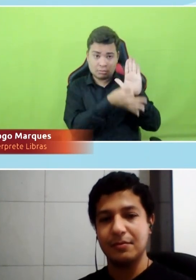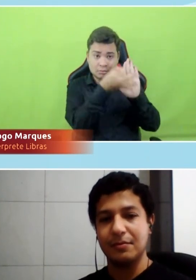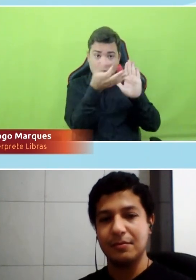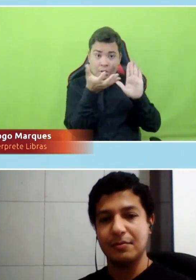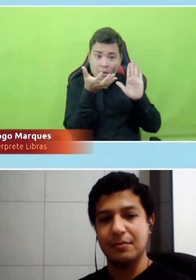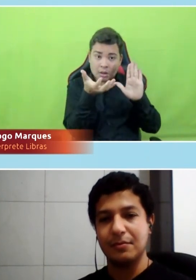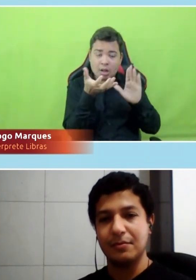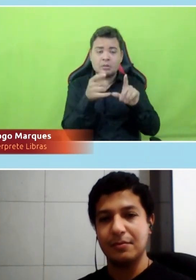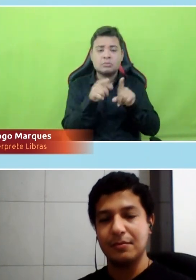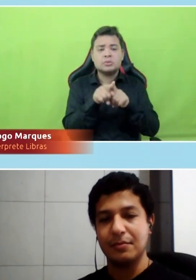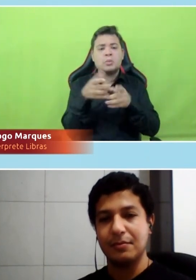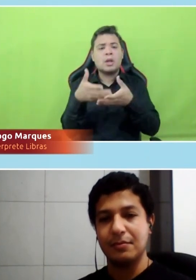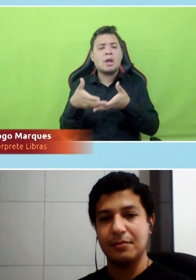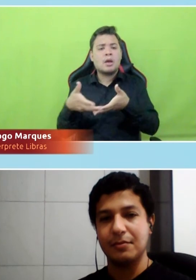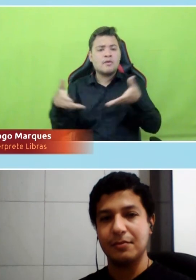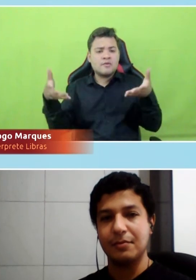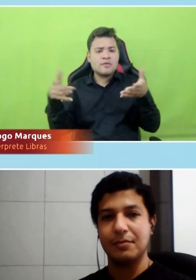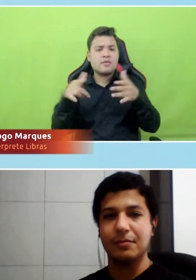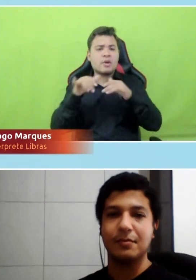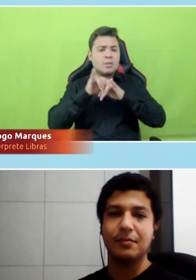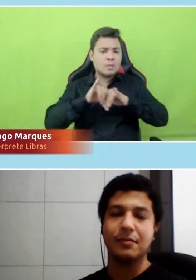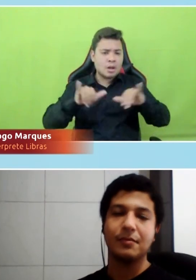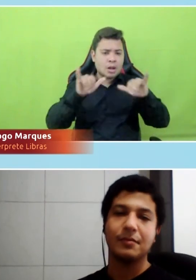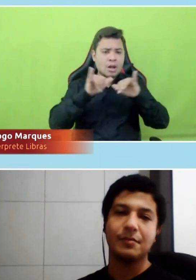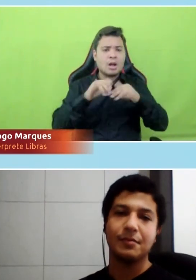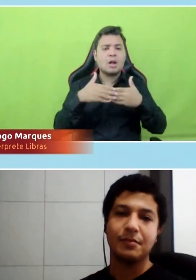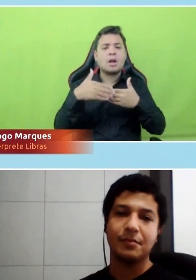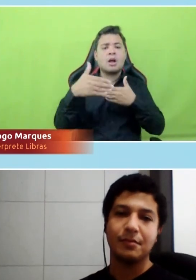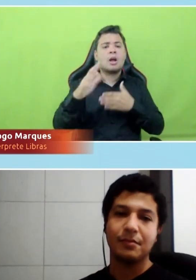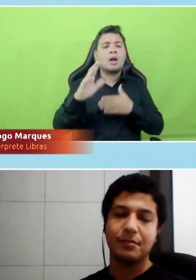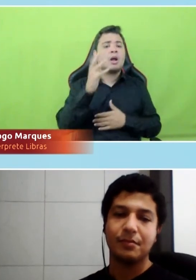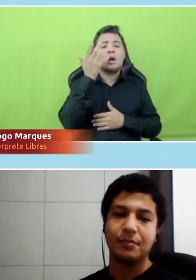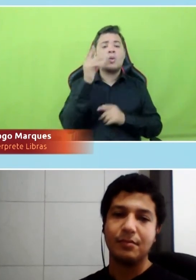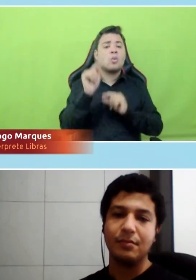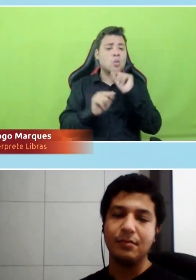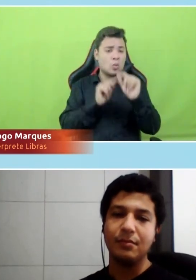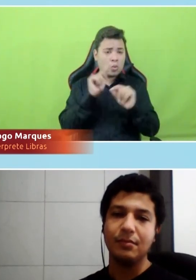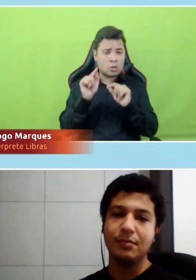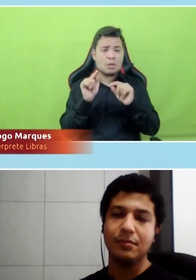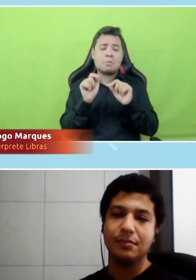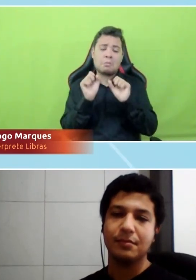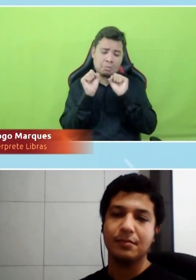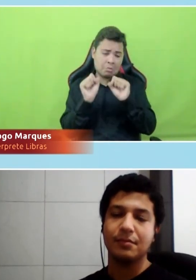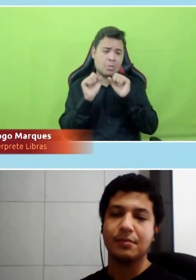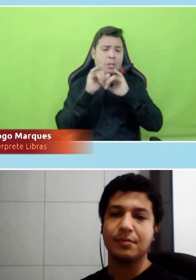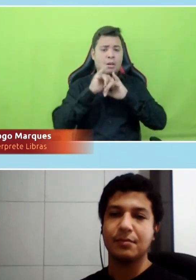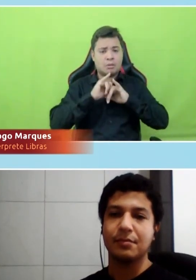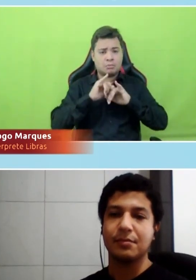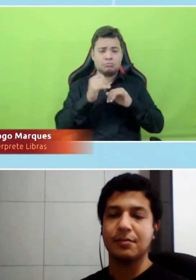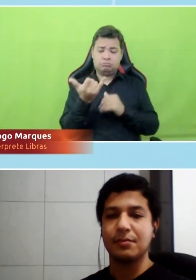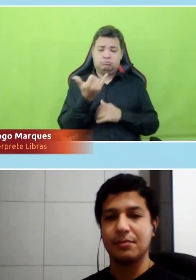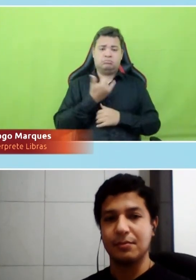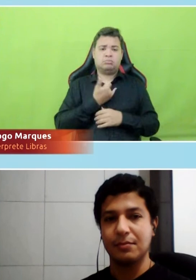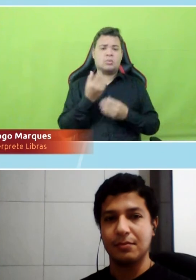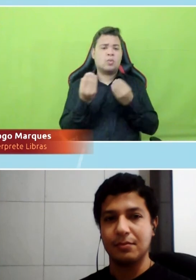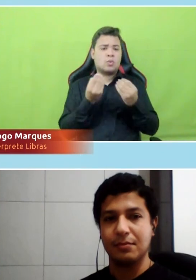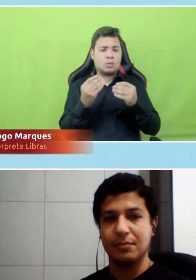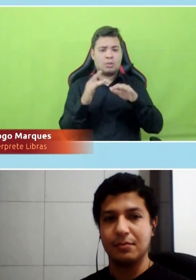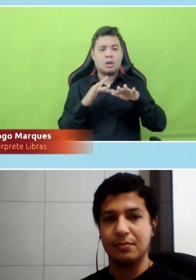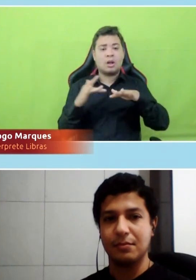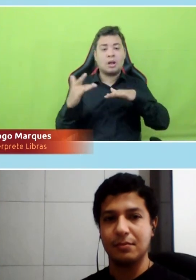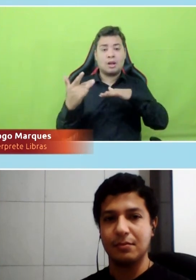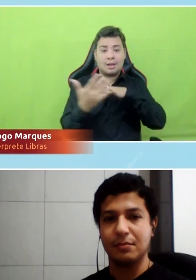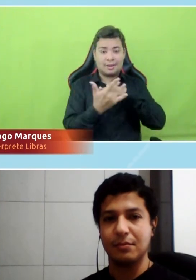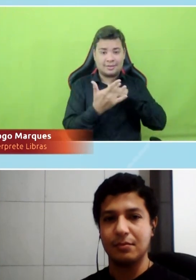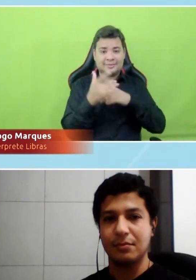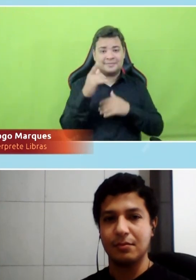um evento, um acontecimento para ser divulgado aqui no programa, você faz isso pelas nossas redes sociais. Vão aparecer aqui embaixo, né, os símbolos